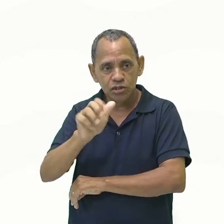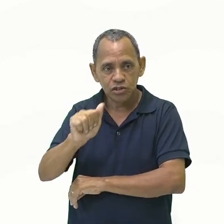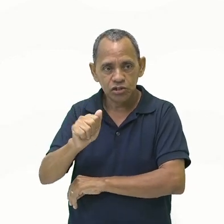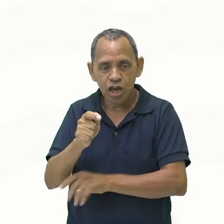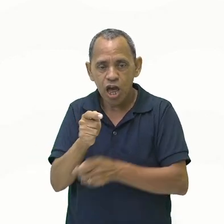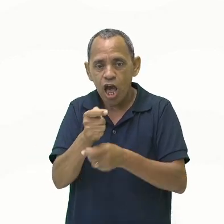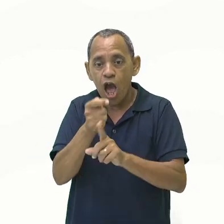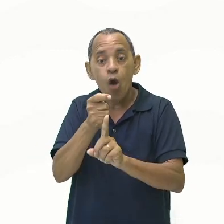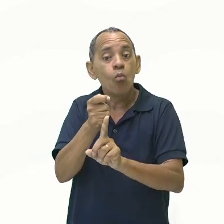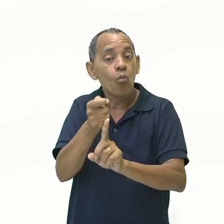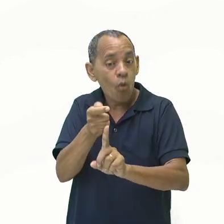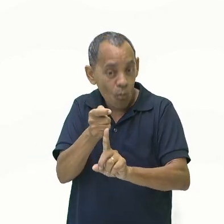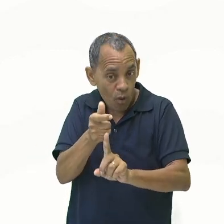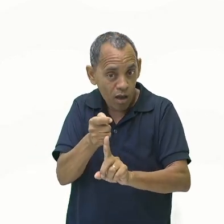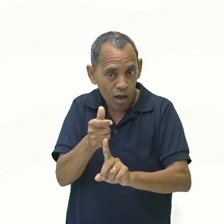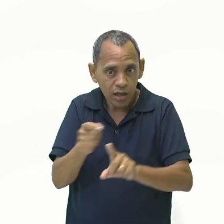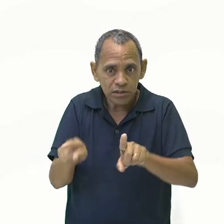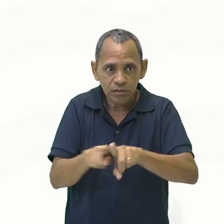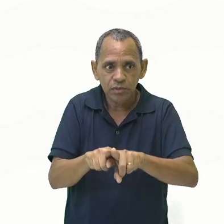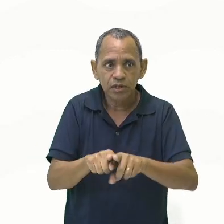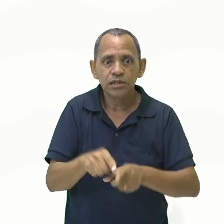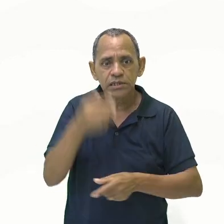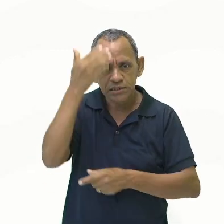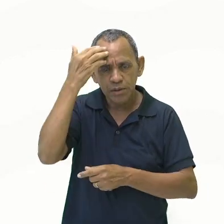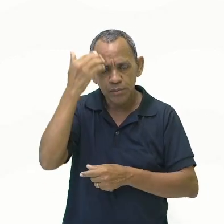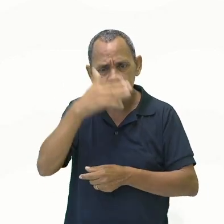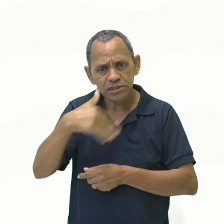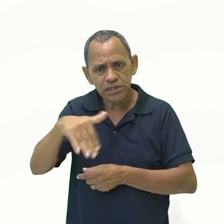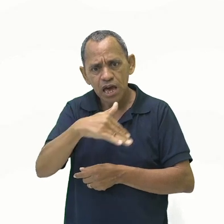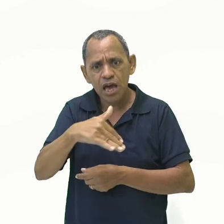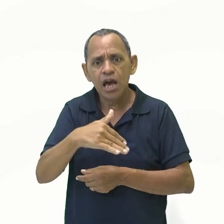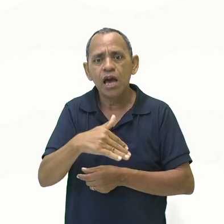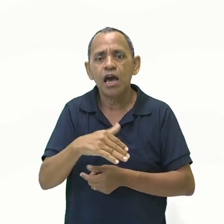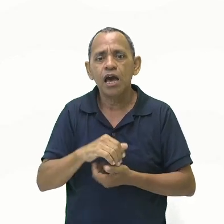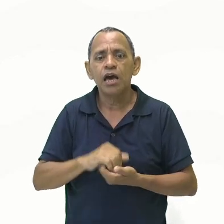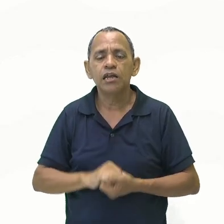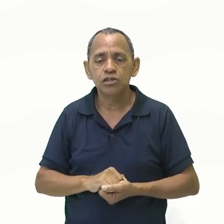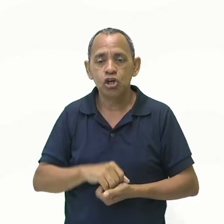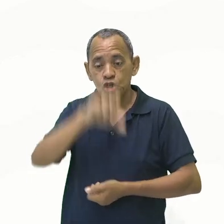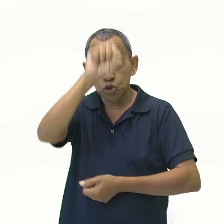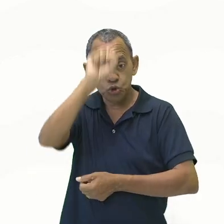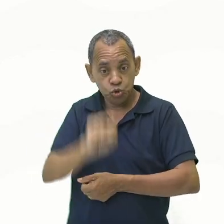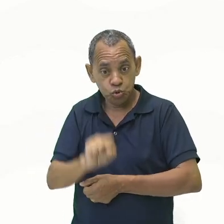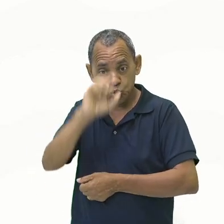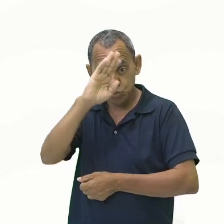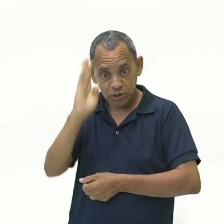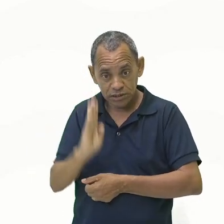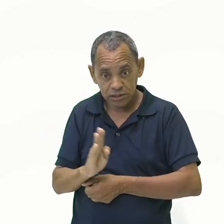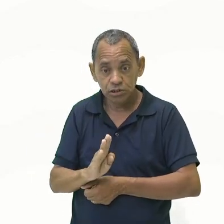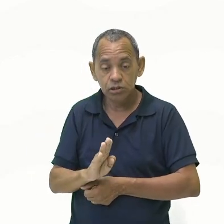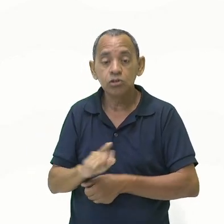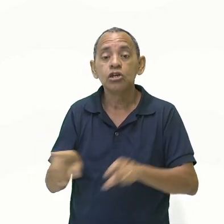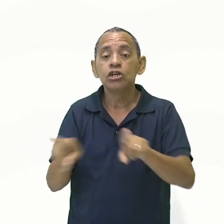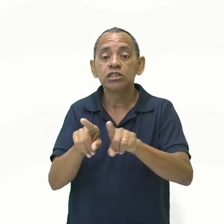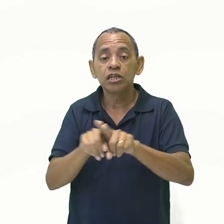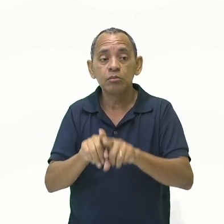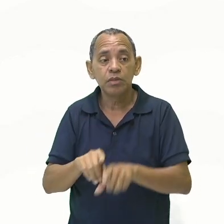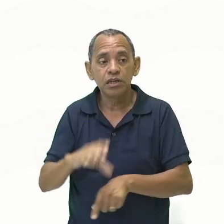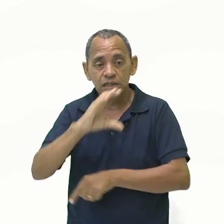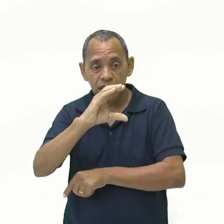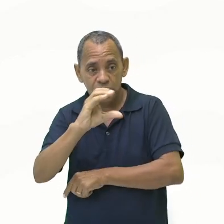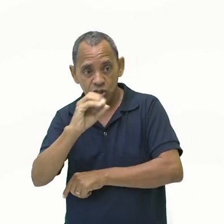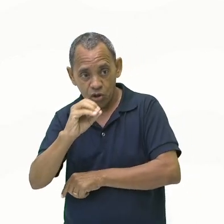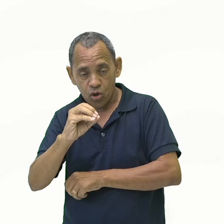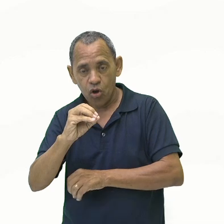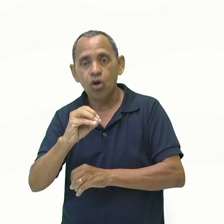bastante soja. E como a gente já sabe, isso está avançando aqui, ó, em direção à região amazônica. Não só a